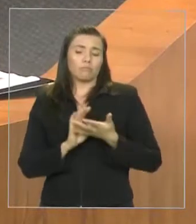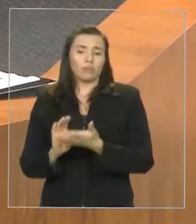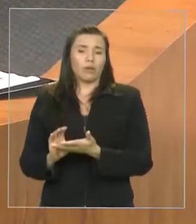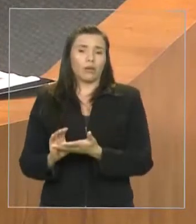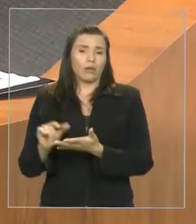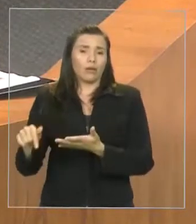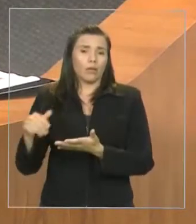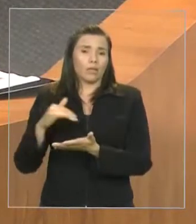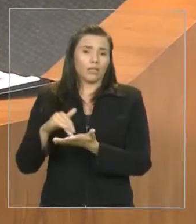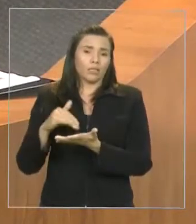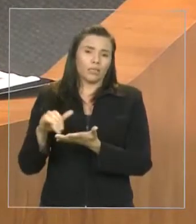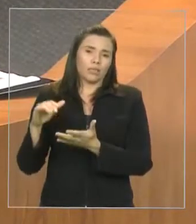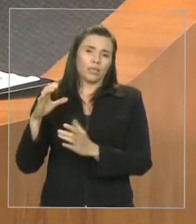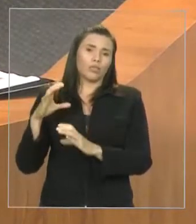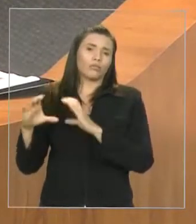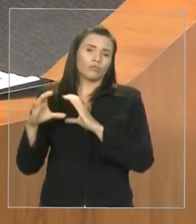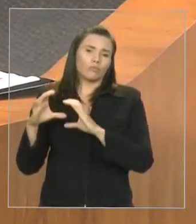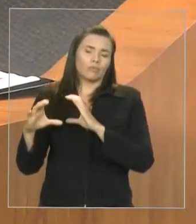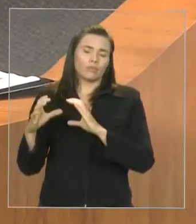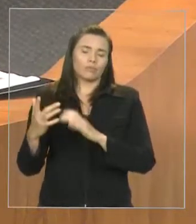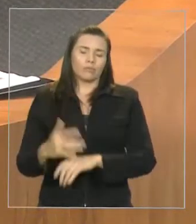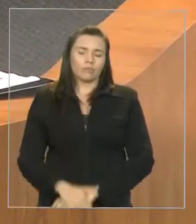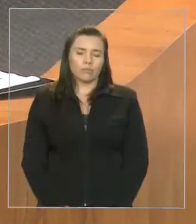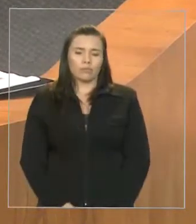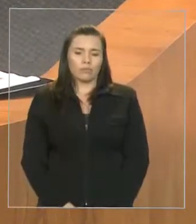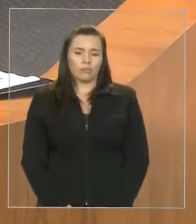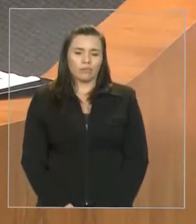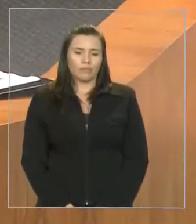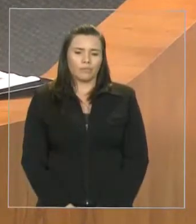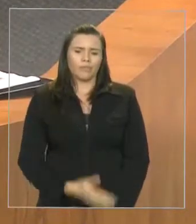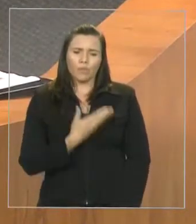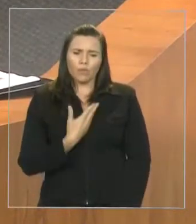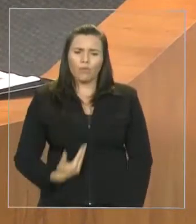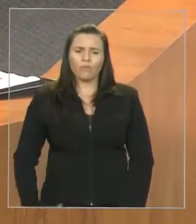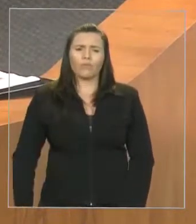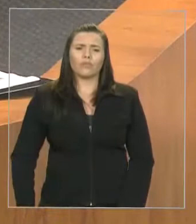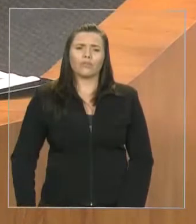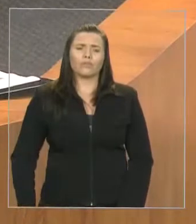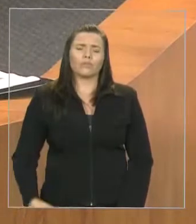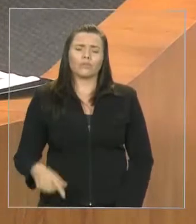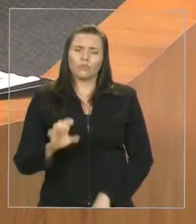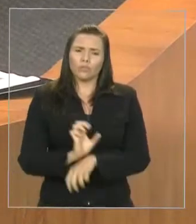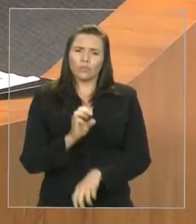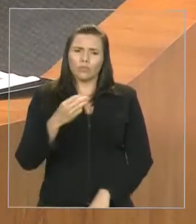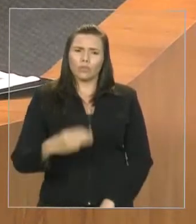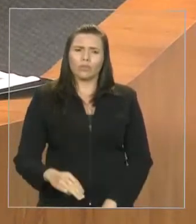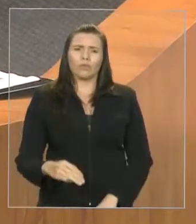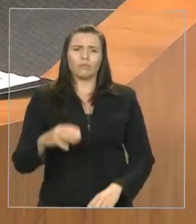E o governo do Estado faz propaganda, por exemplo, no Castelão,